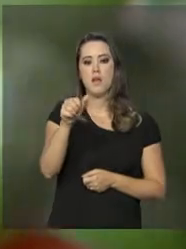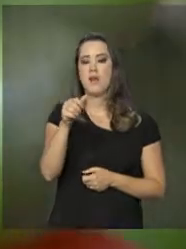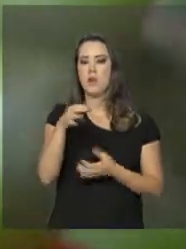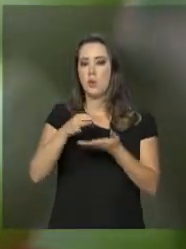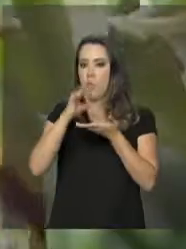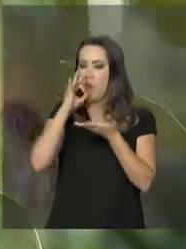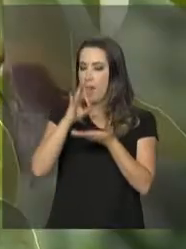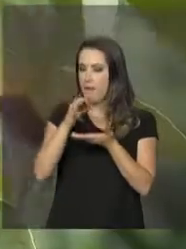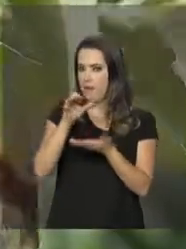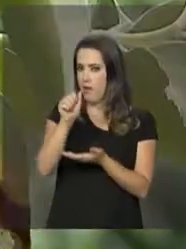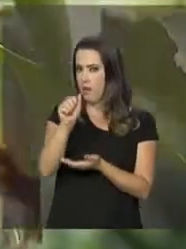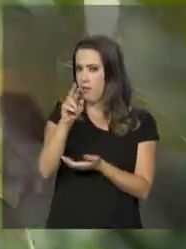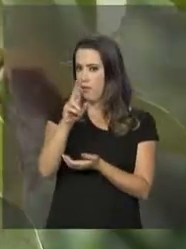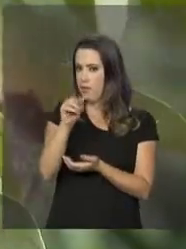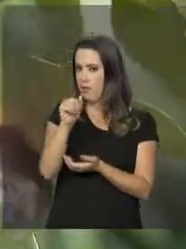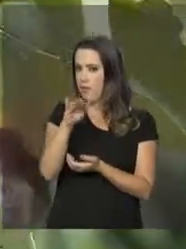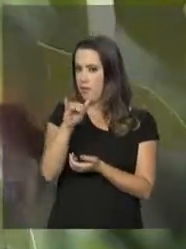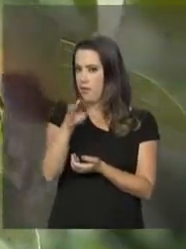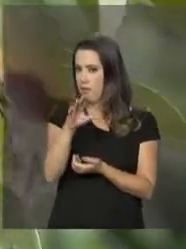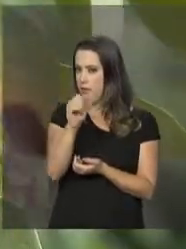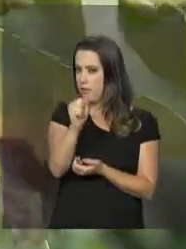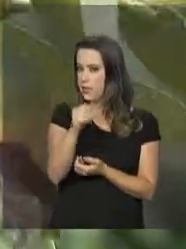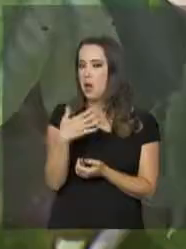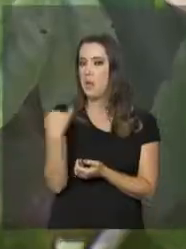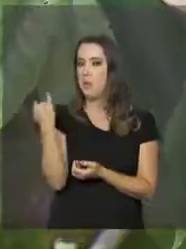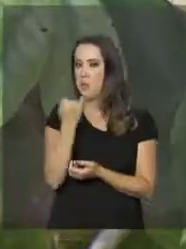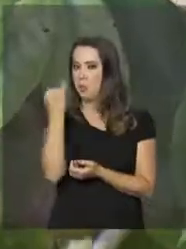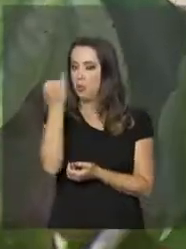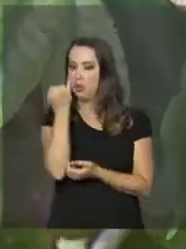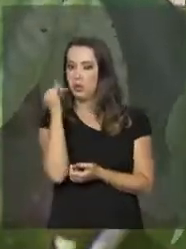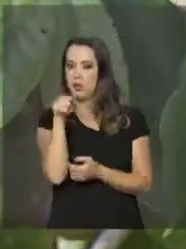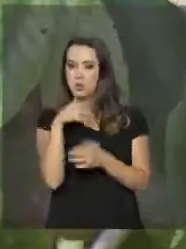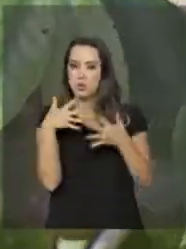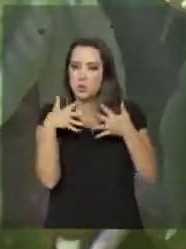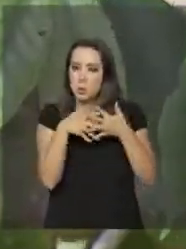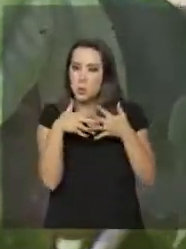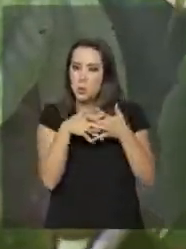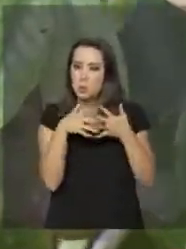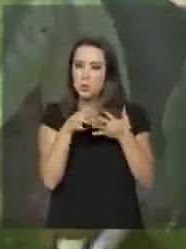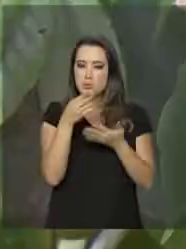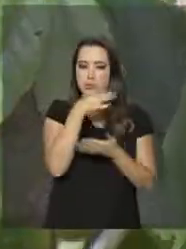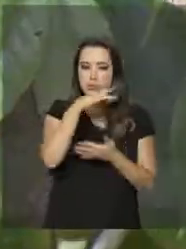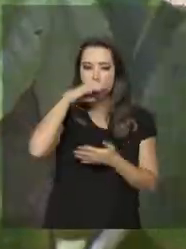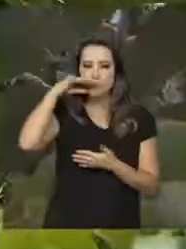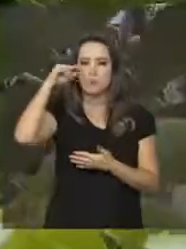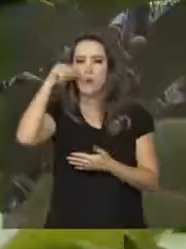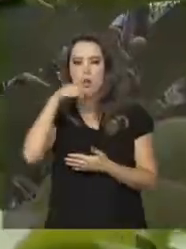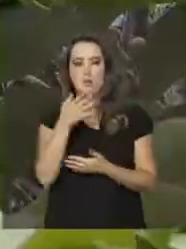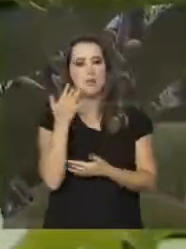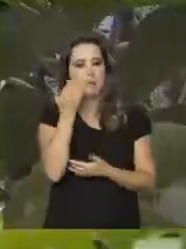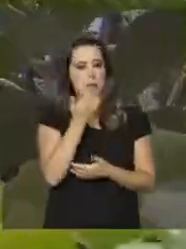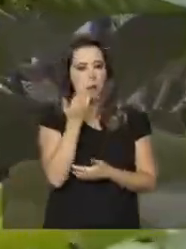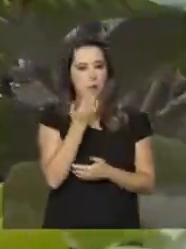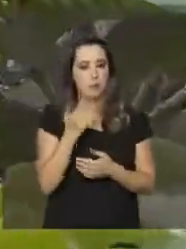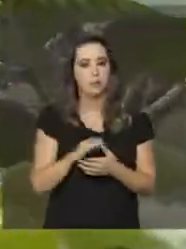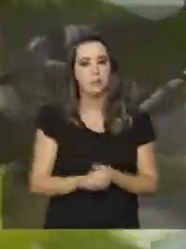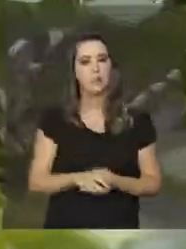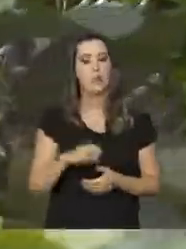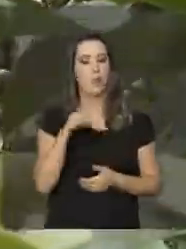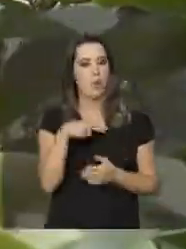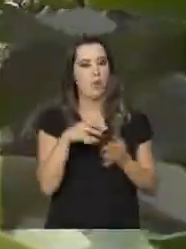arábica considerado um café fino e nobre devido à sua complexidade de aroma e sabor já o café conilon